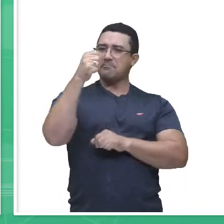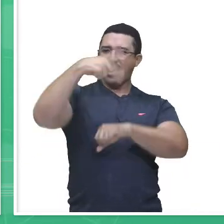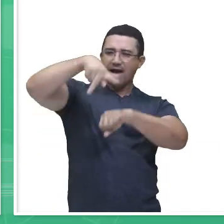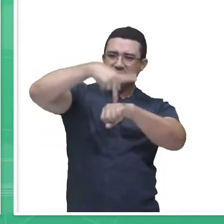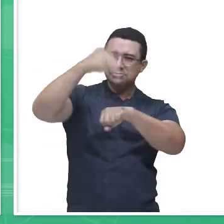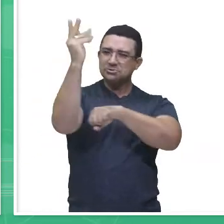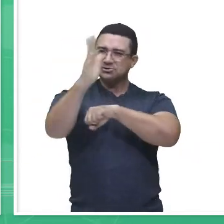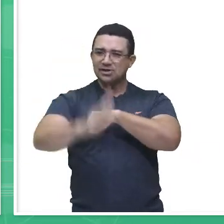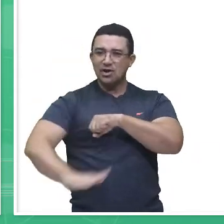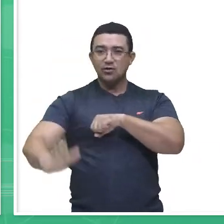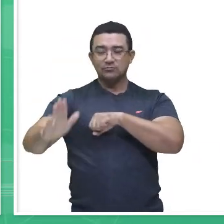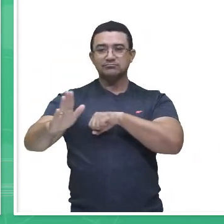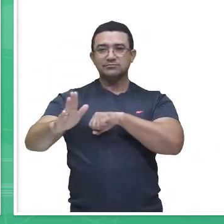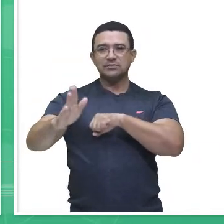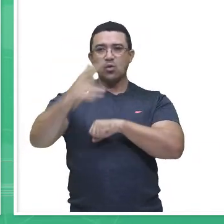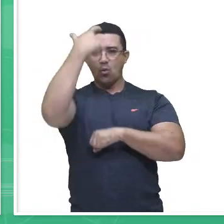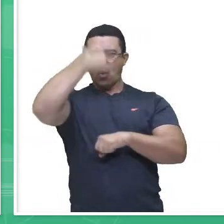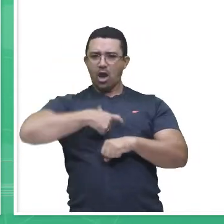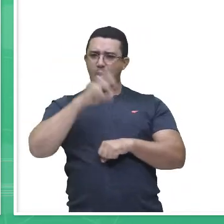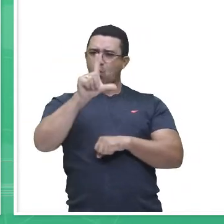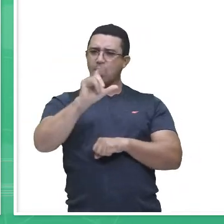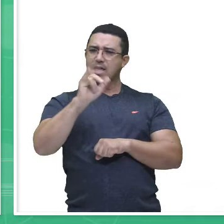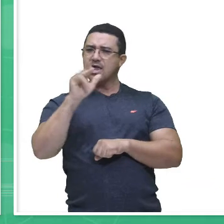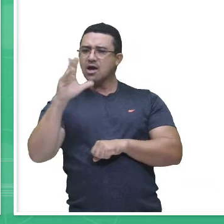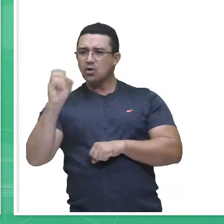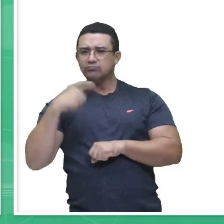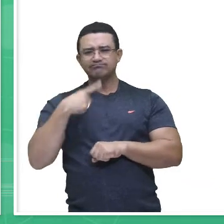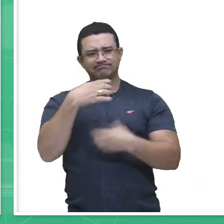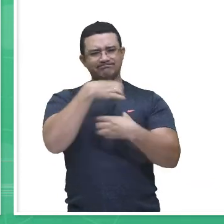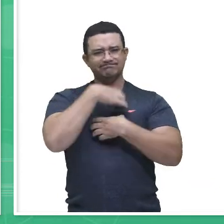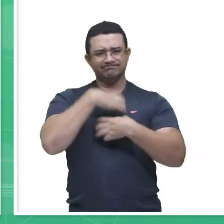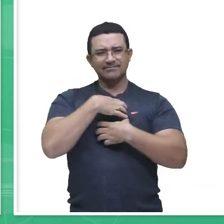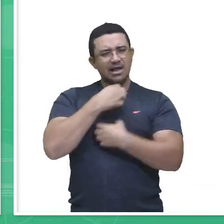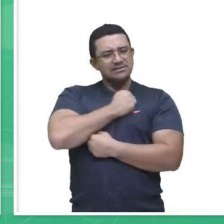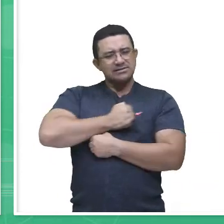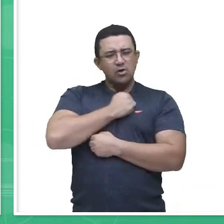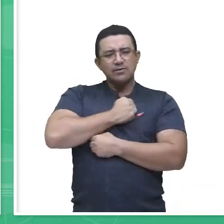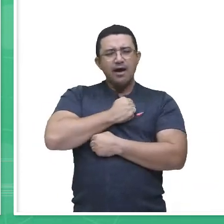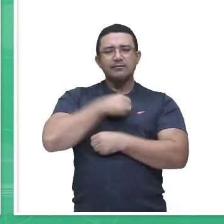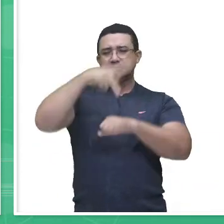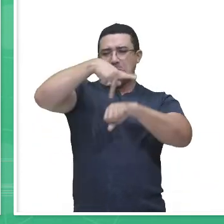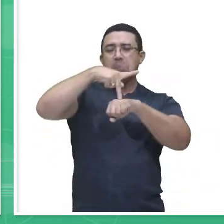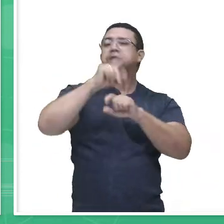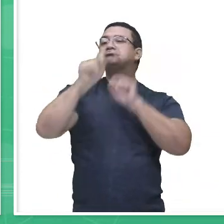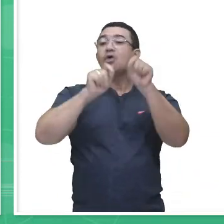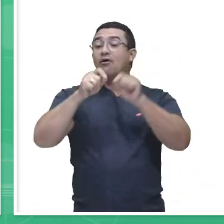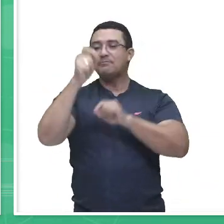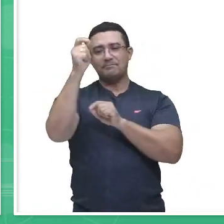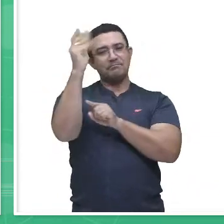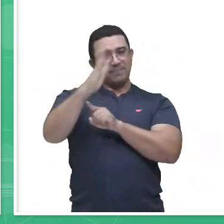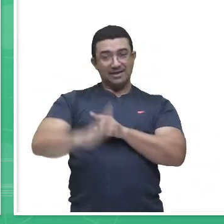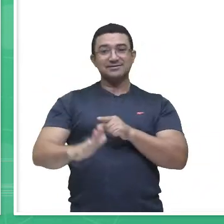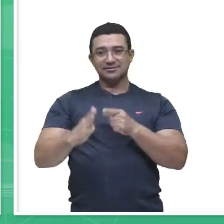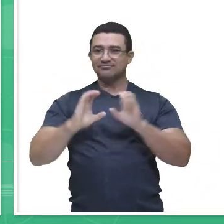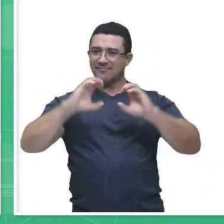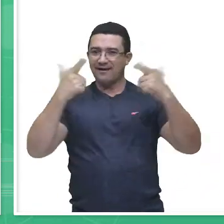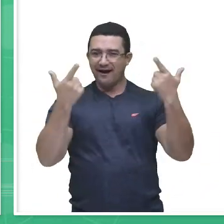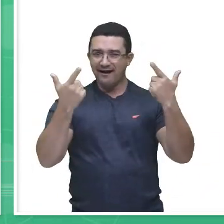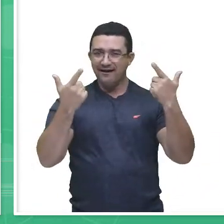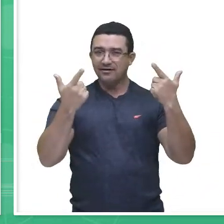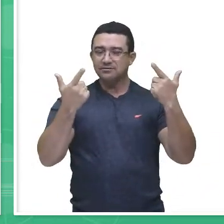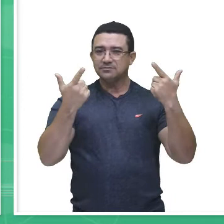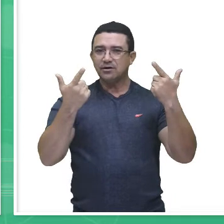eu lírico que sente saudade do seu país, né? E que país é esse? Claro, o Brasil. Essa canção do exílio, ou